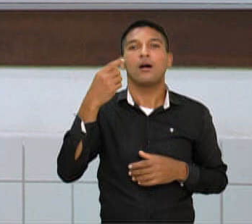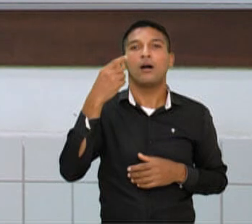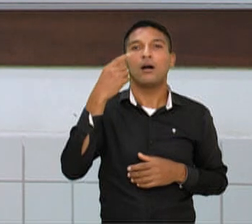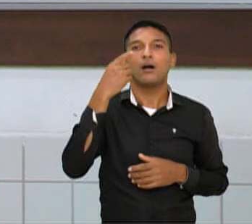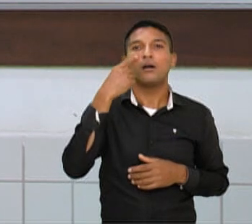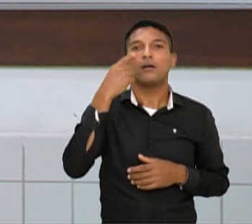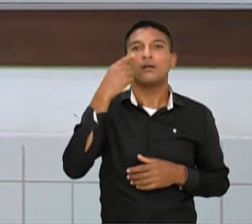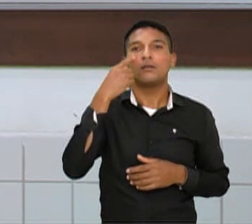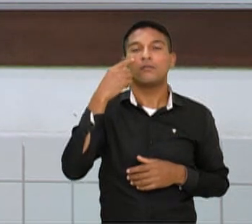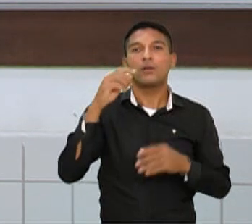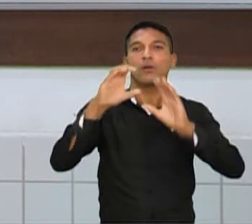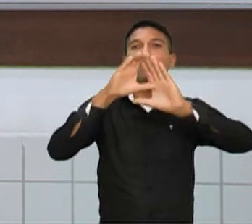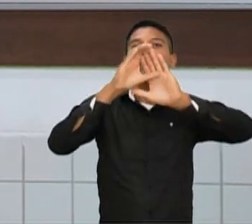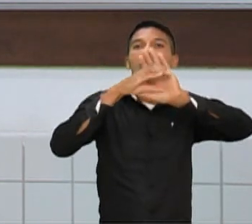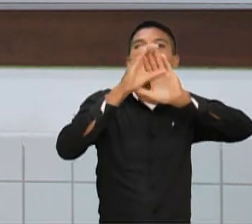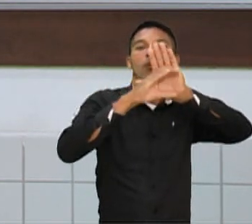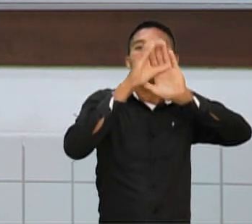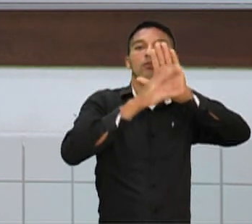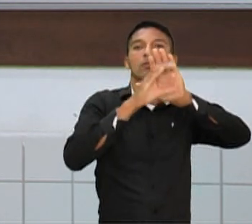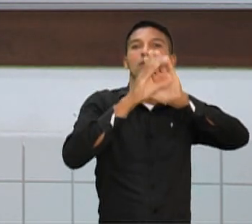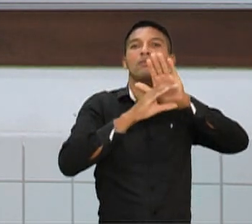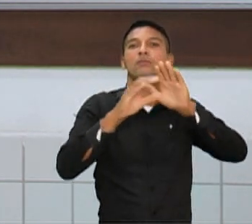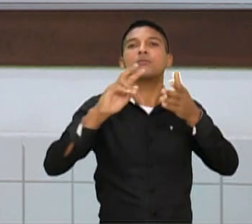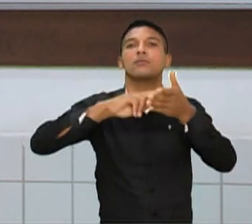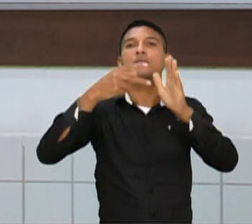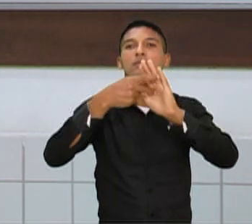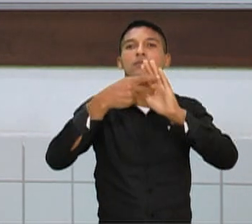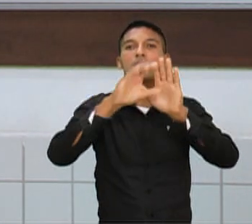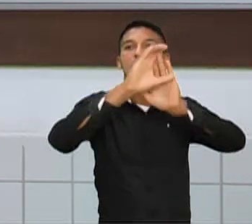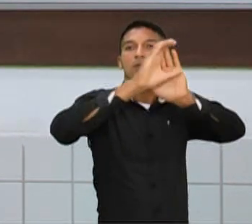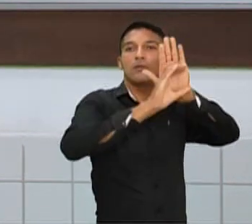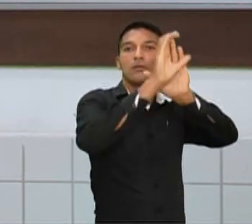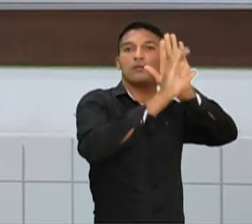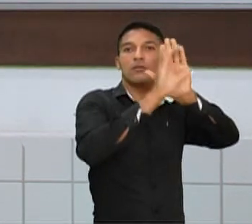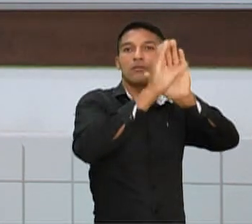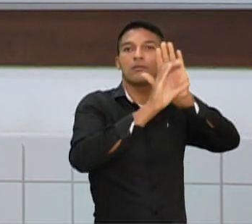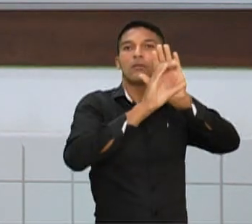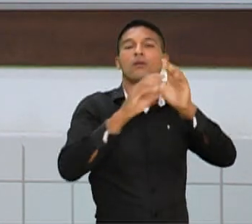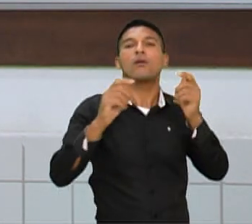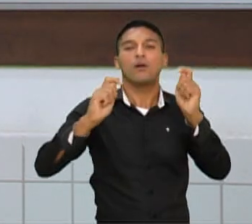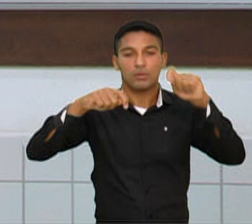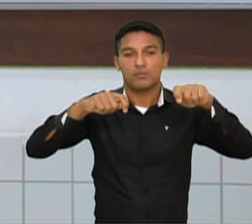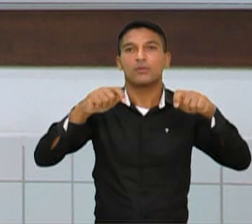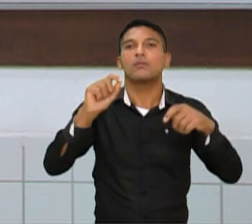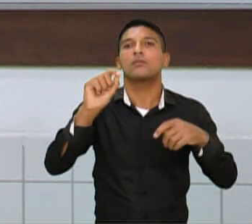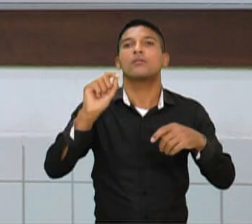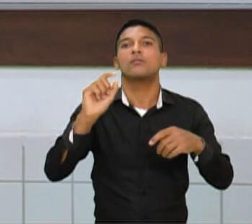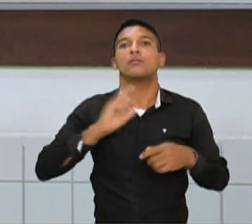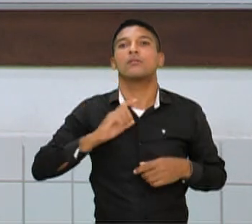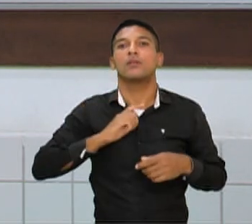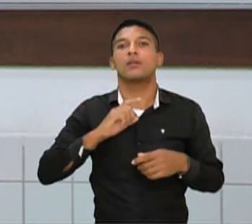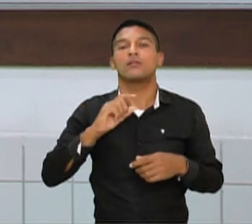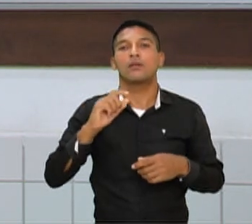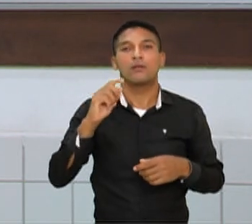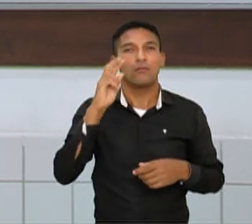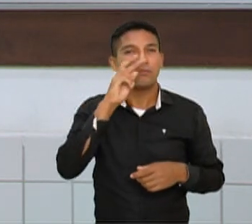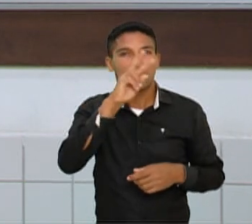aspecto conceitual. Então literalmente ele quer que você identifique quais são as possibilidades de erro que existem na